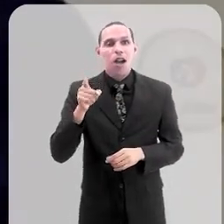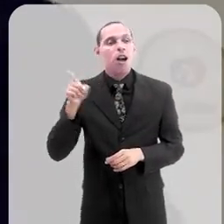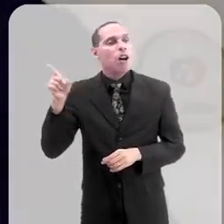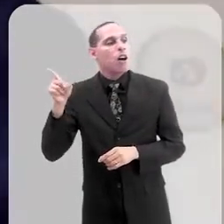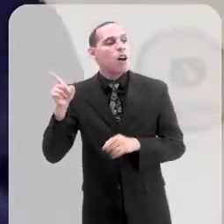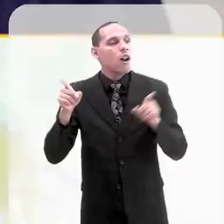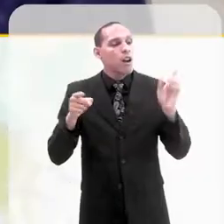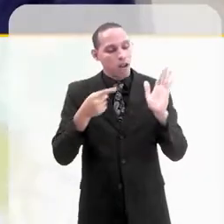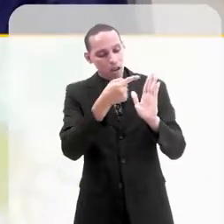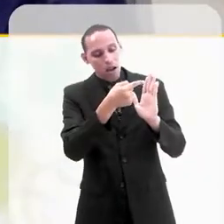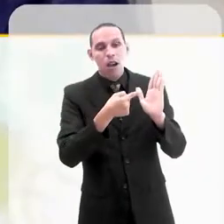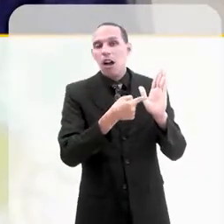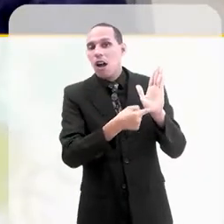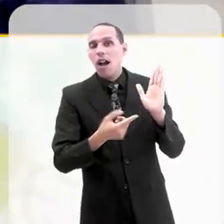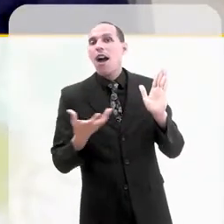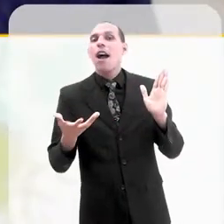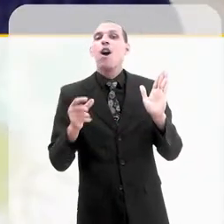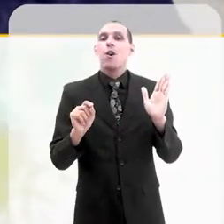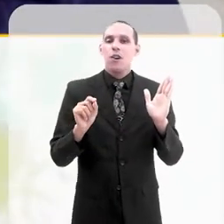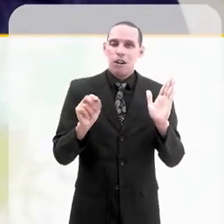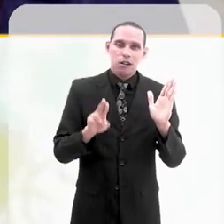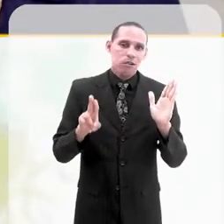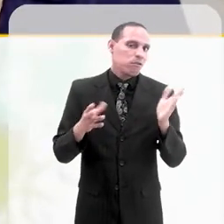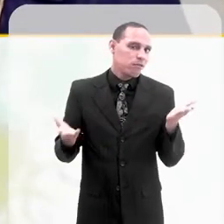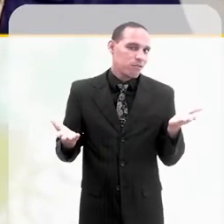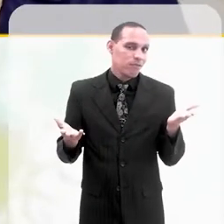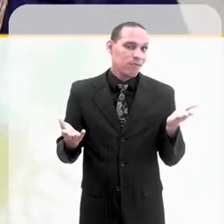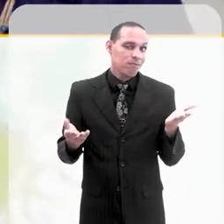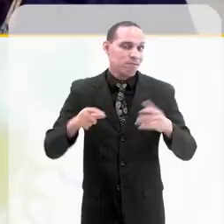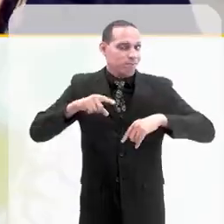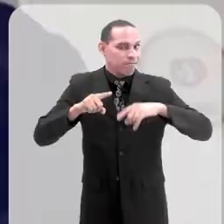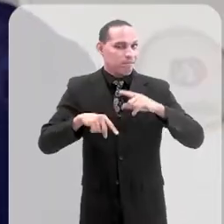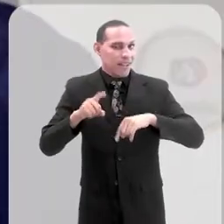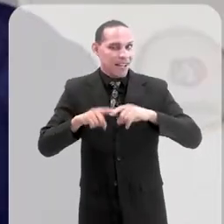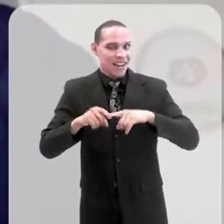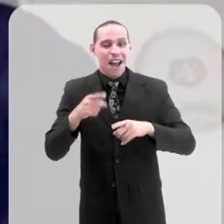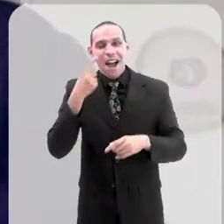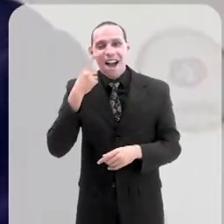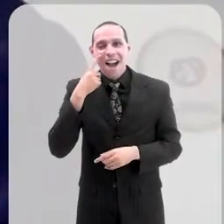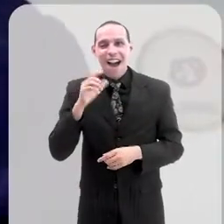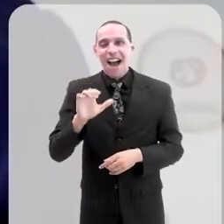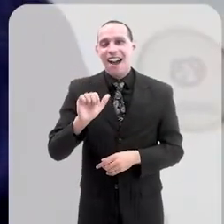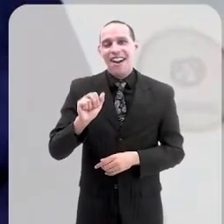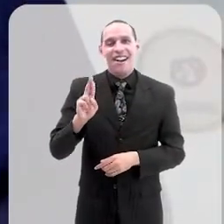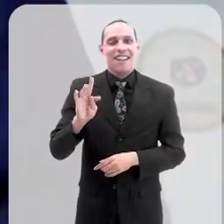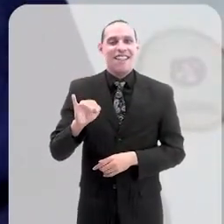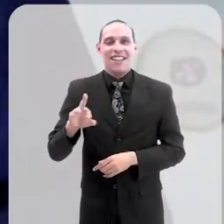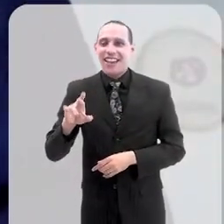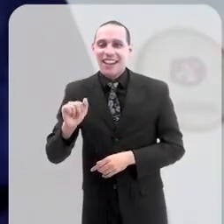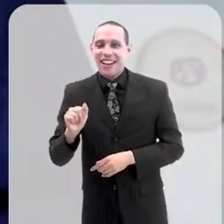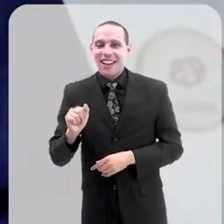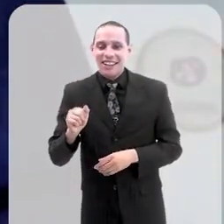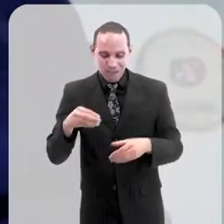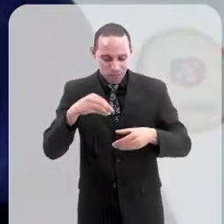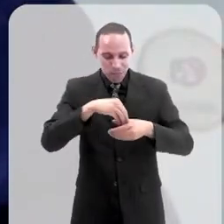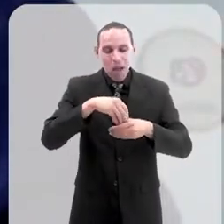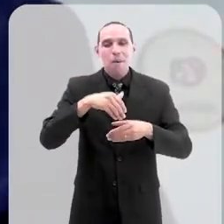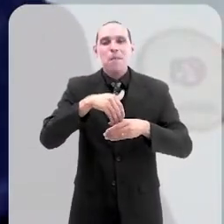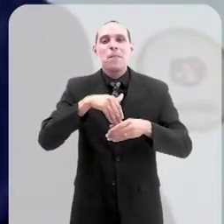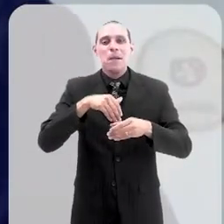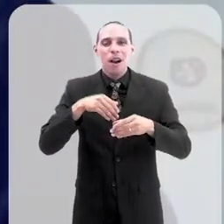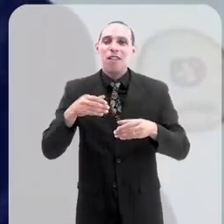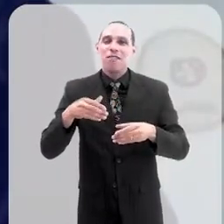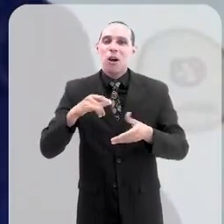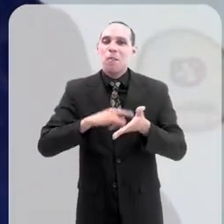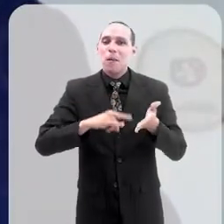usar o computador. Isso aqui, Nossa. veja bem, são materiais, olha, isso aqui é uma carteirinha. É uma carteirinha de documento, mas